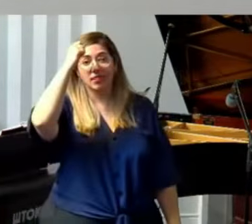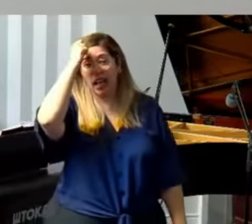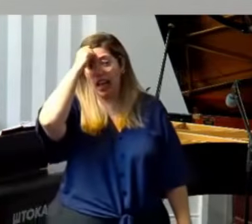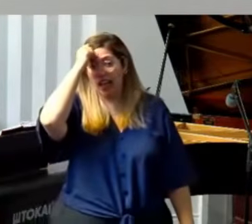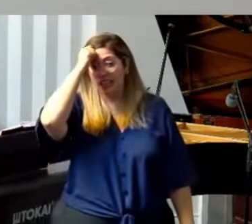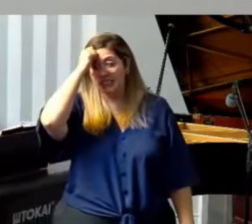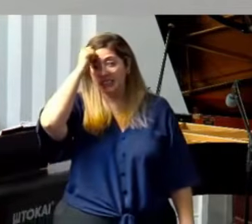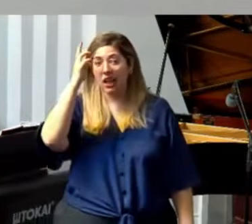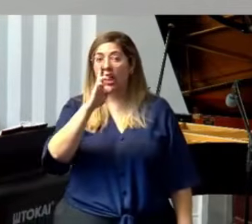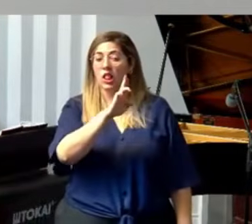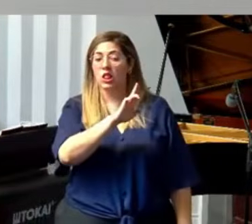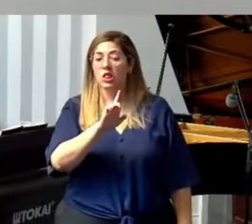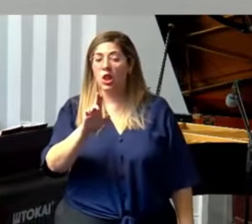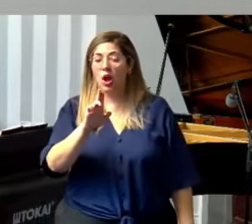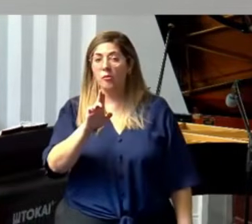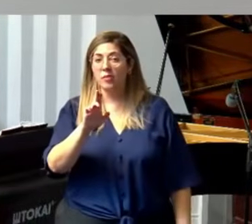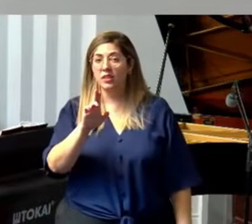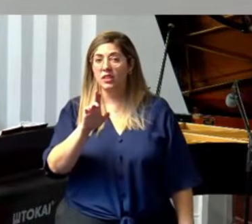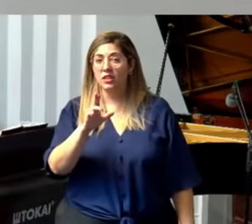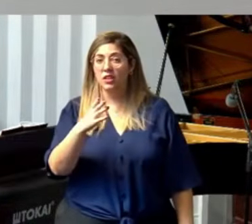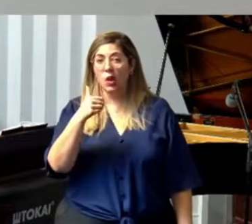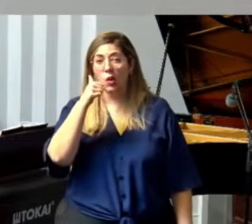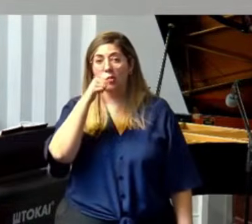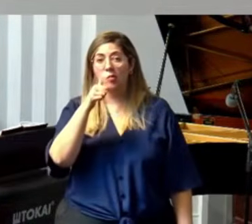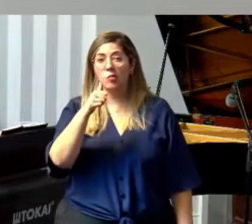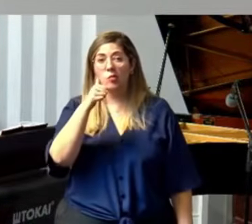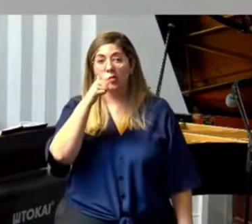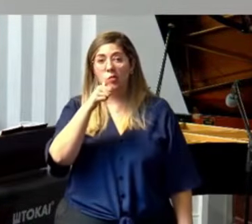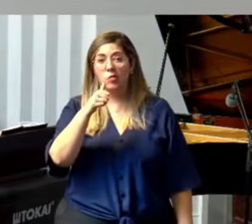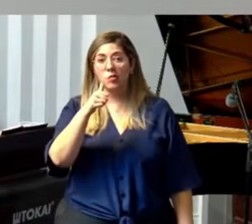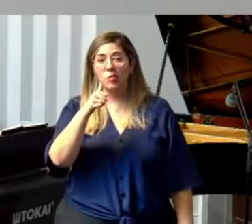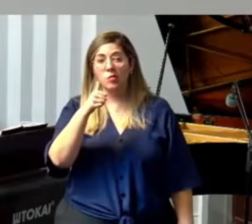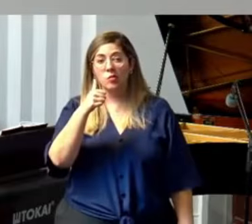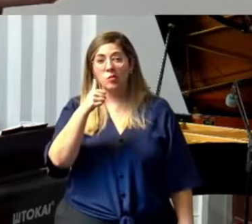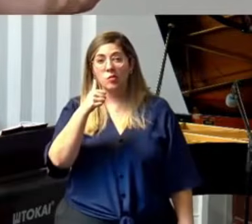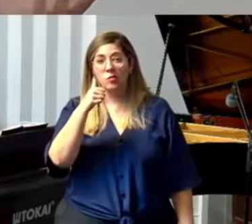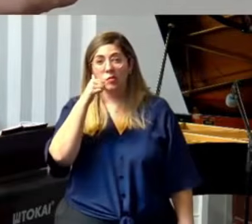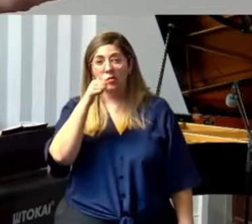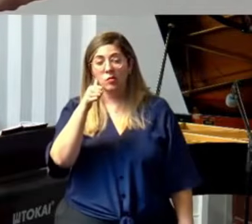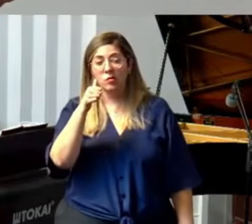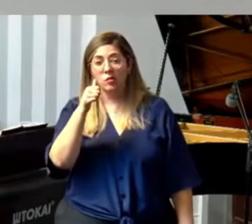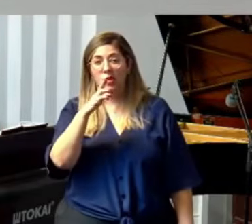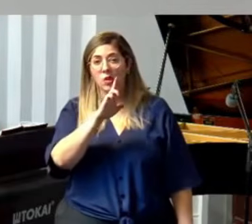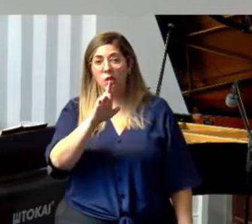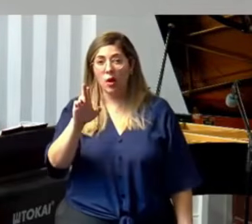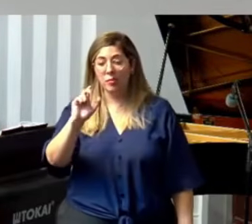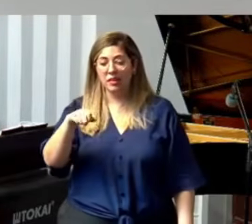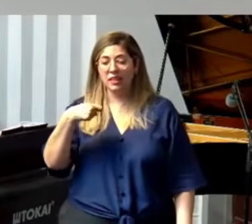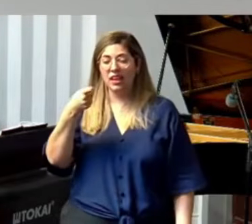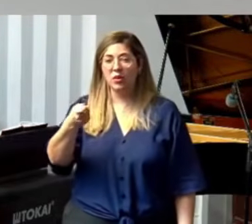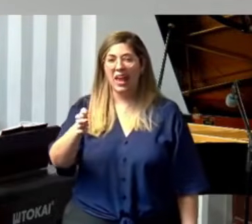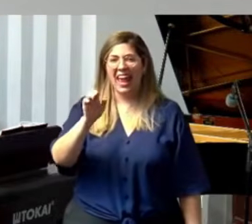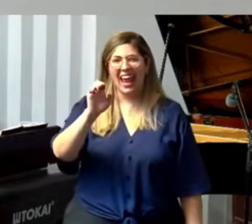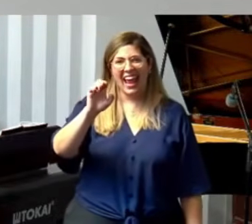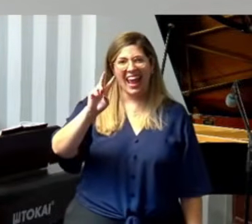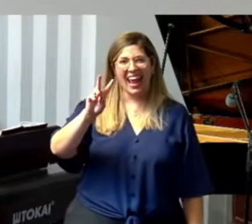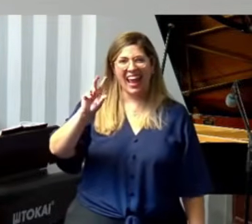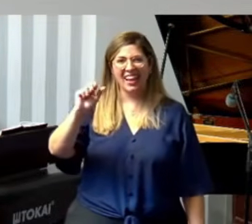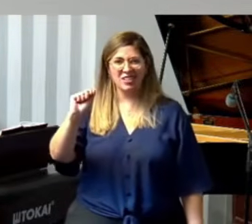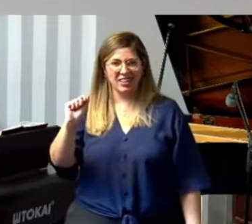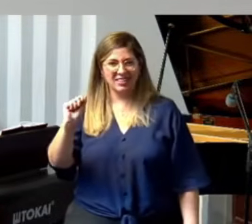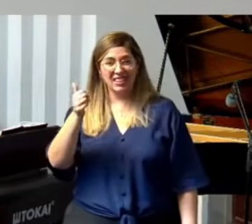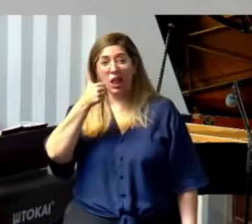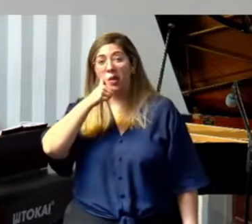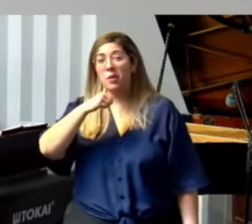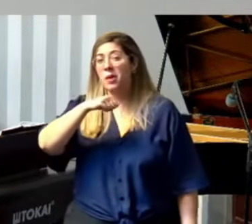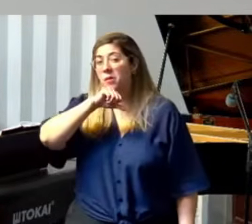dando o nome para a sua mulher de Eva, por ela ser mãe de todos os seres humanos. Volte um pouco